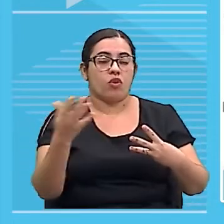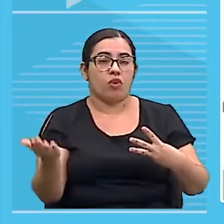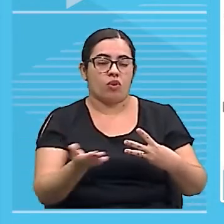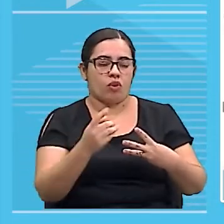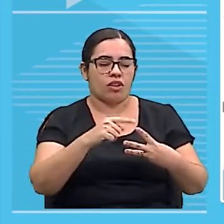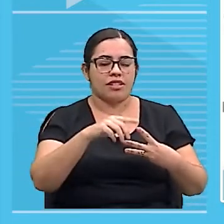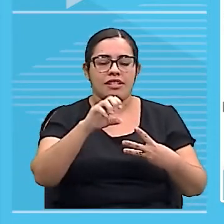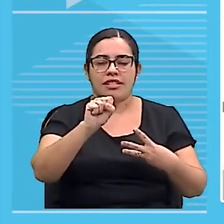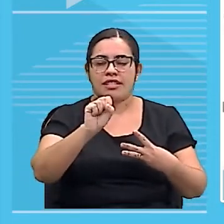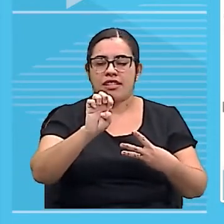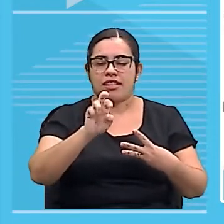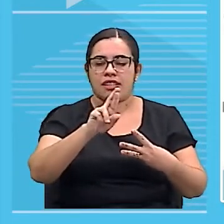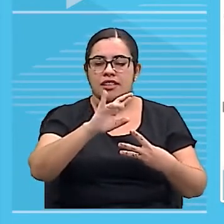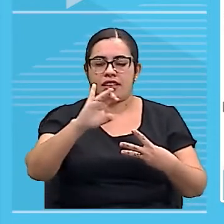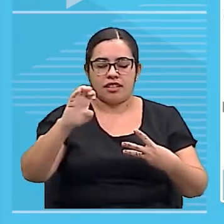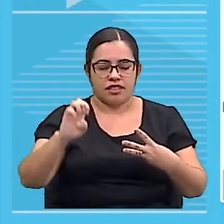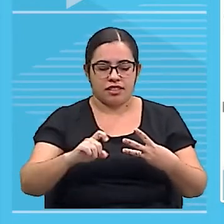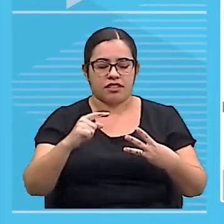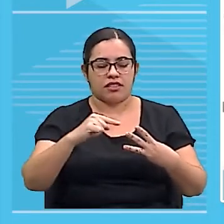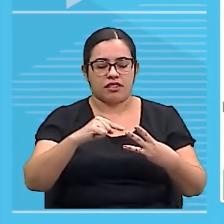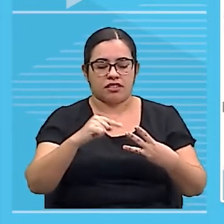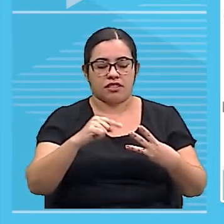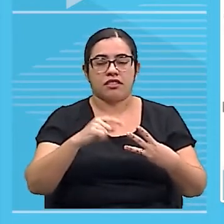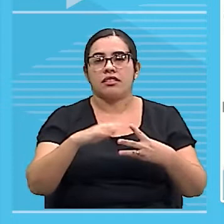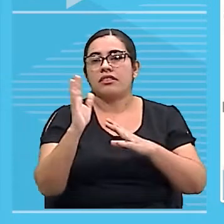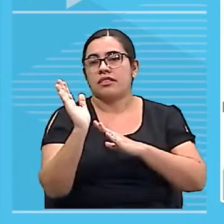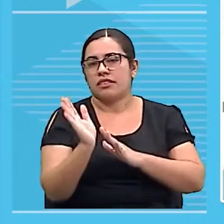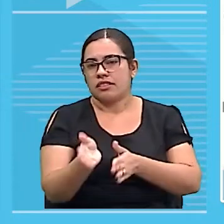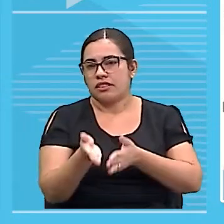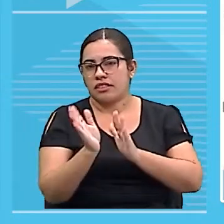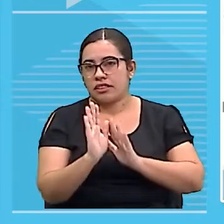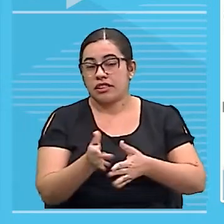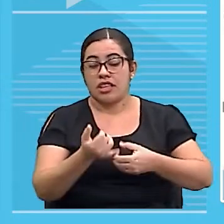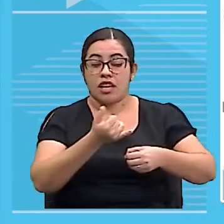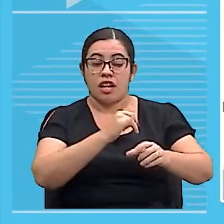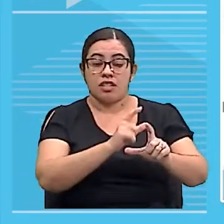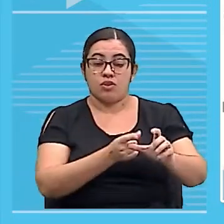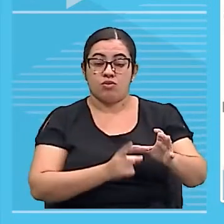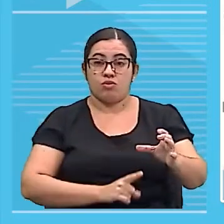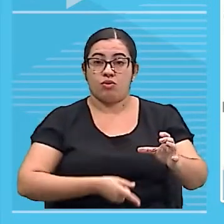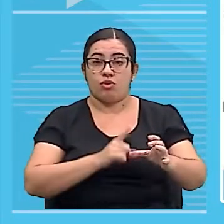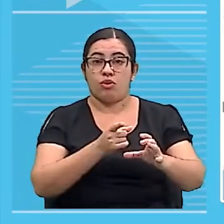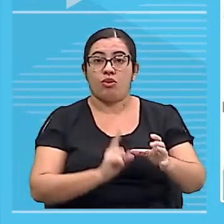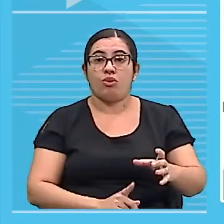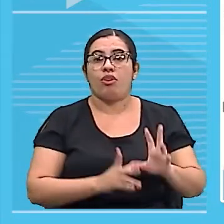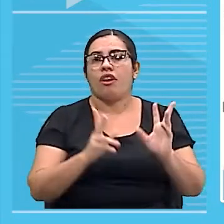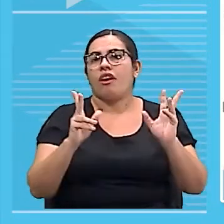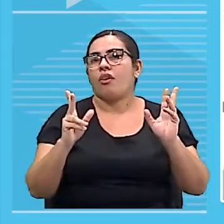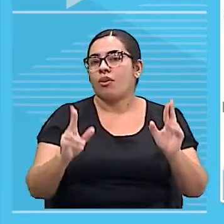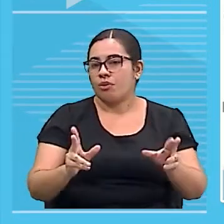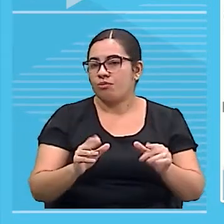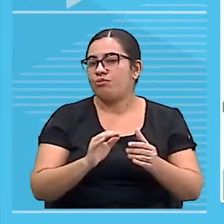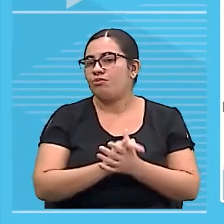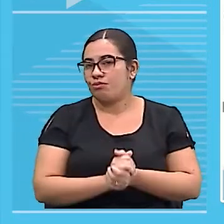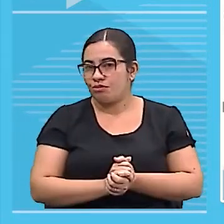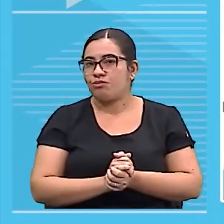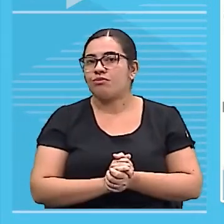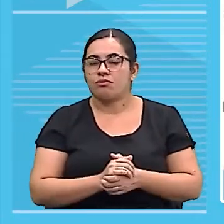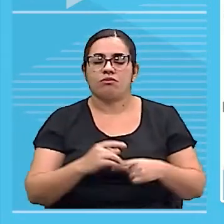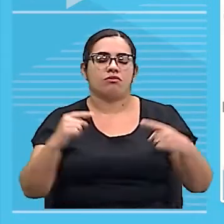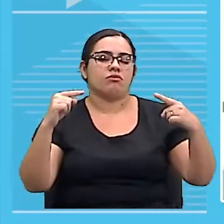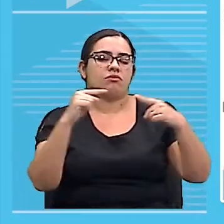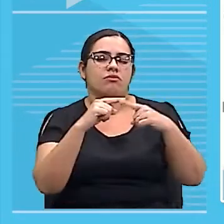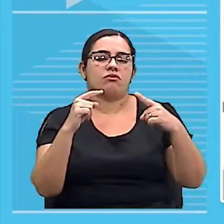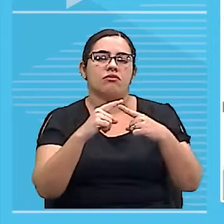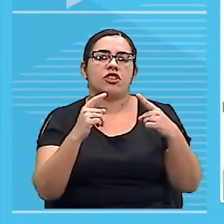paralela na mesma representação no mesmo circuito por isso que ela é chamada de